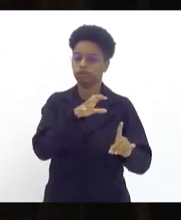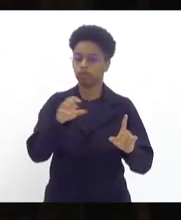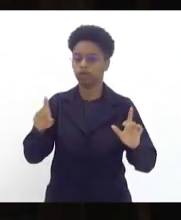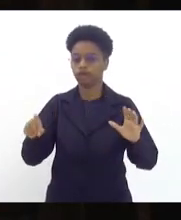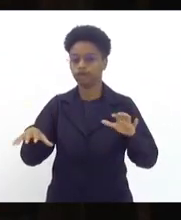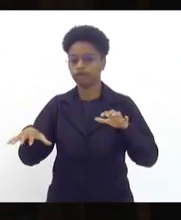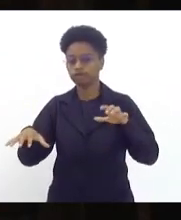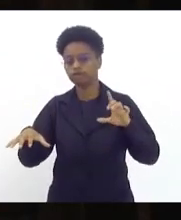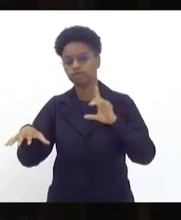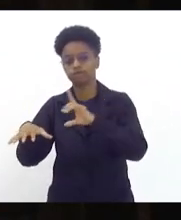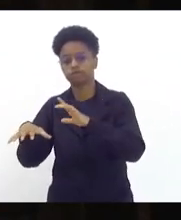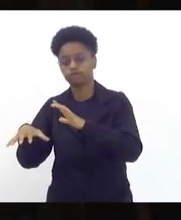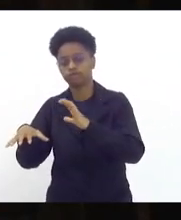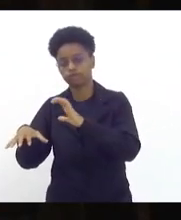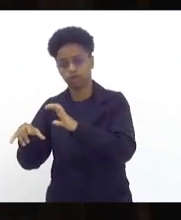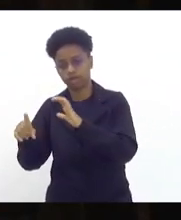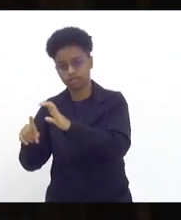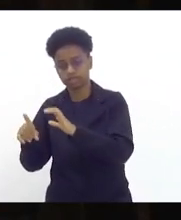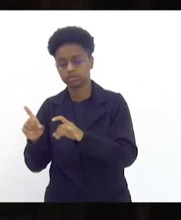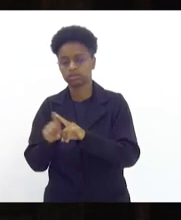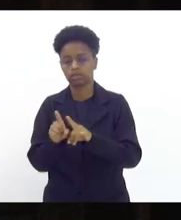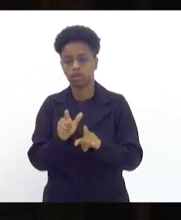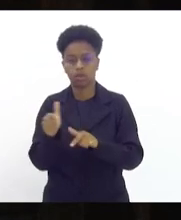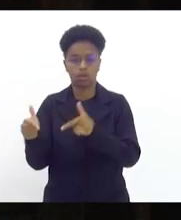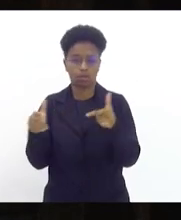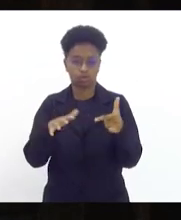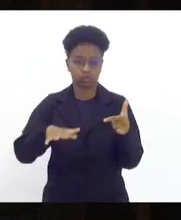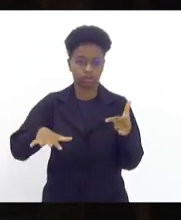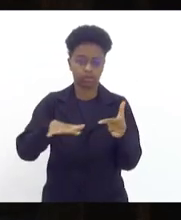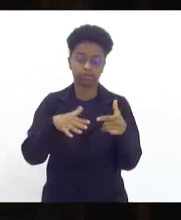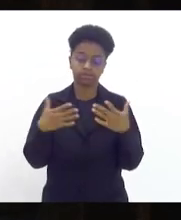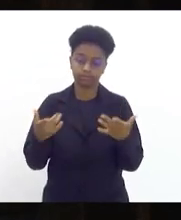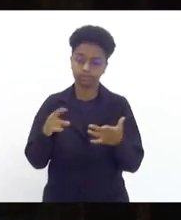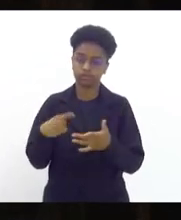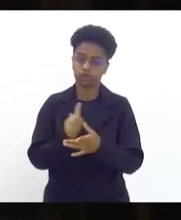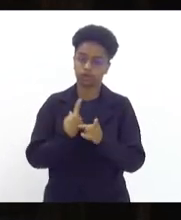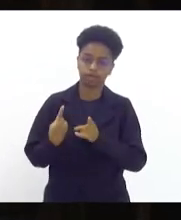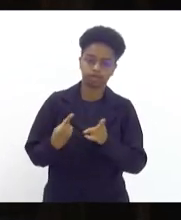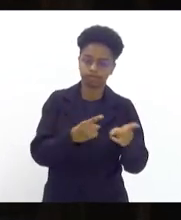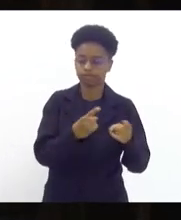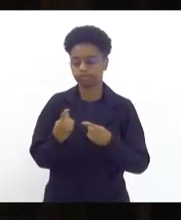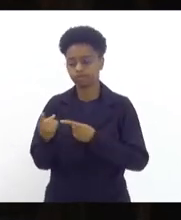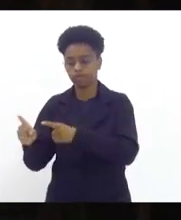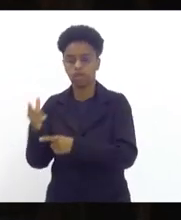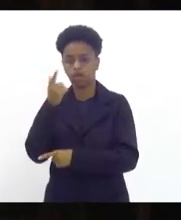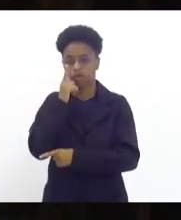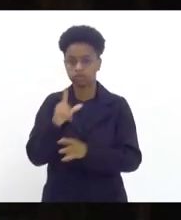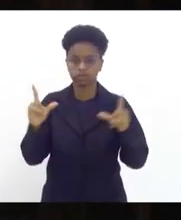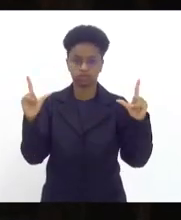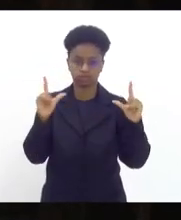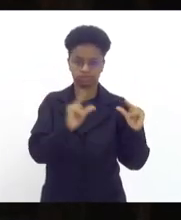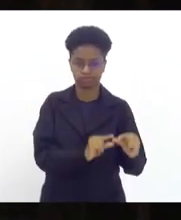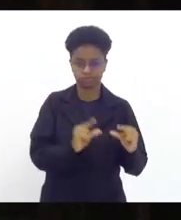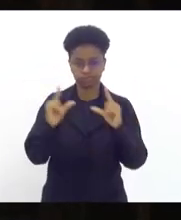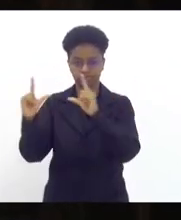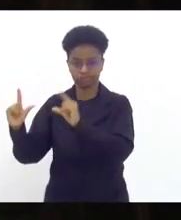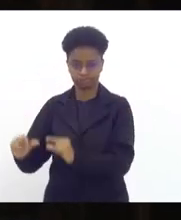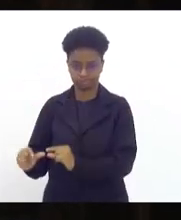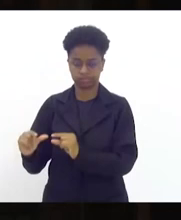demais regiões do nosso CPA então a gente atacou e a gente tem conseguido diminuir os índices